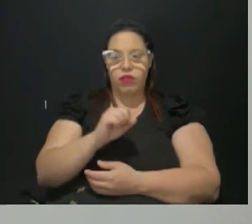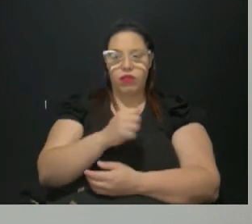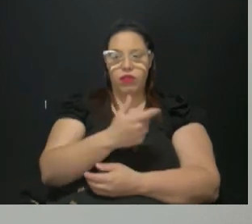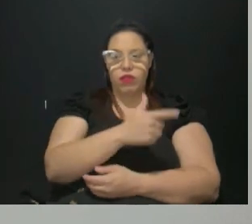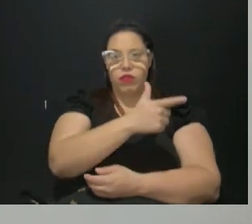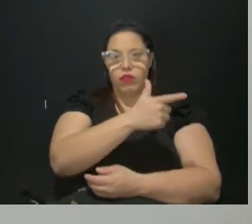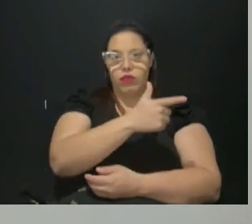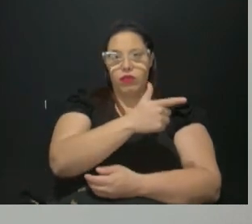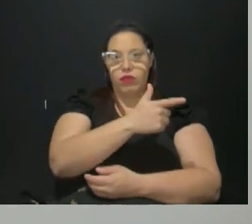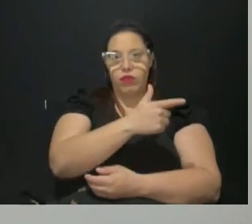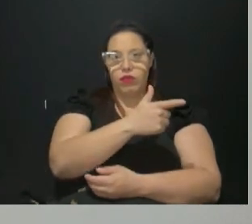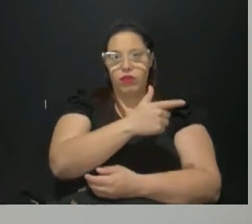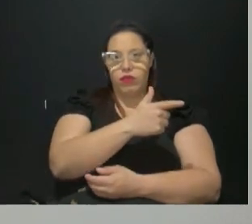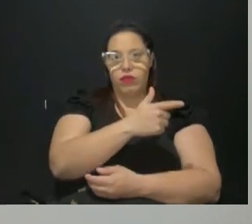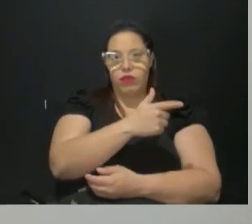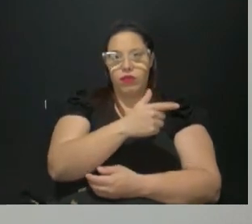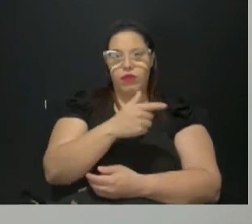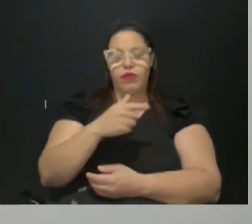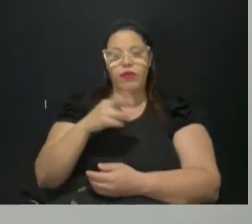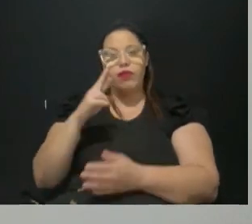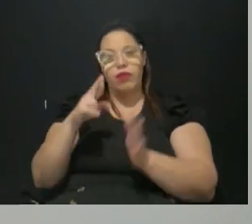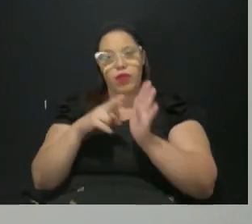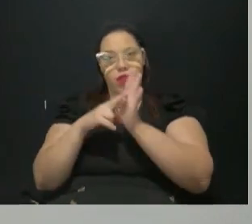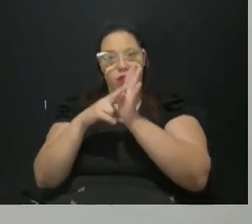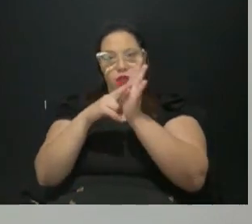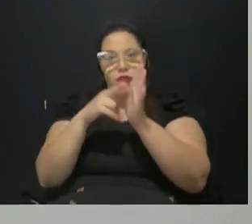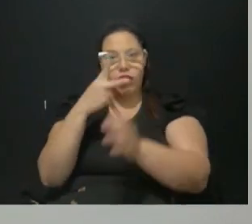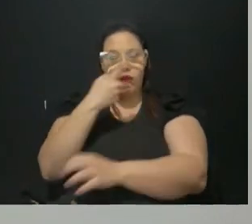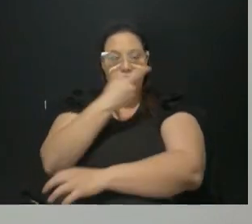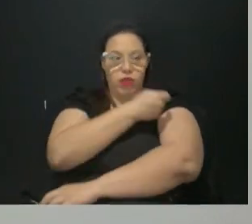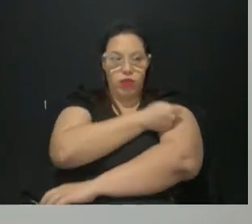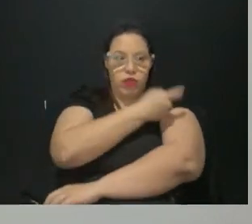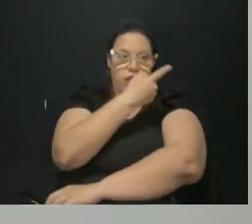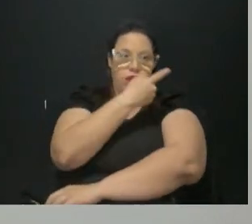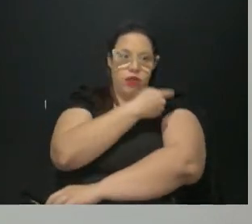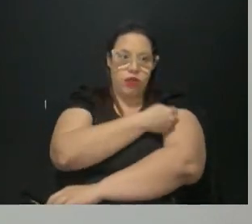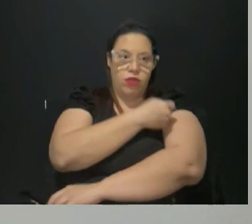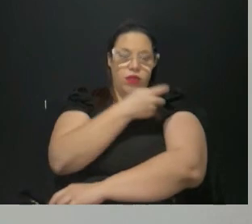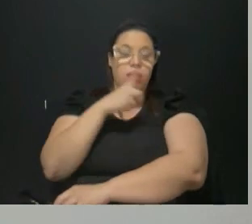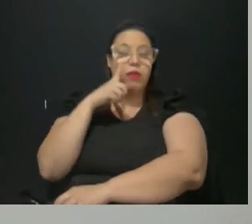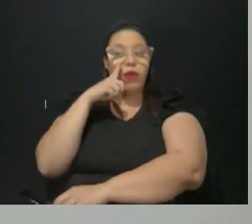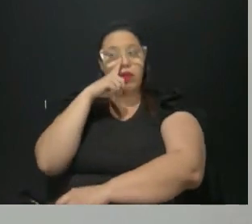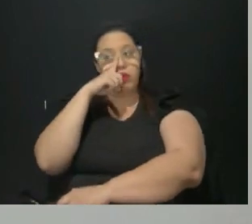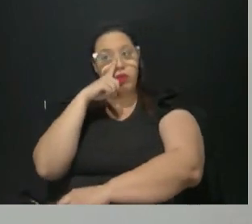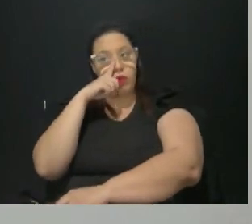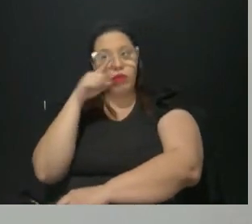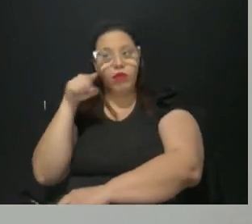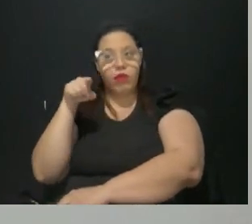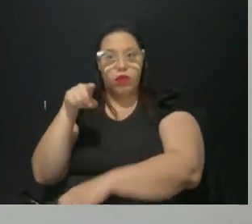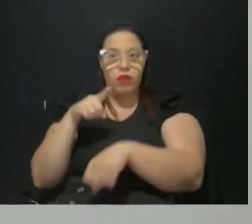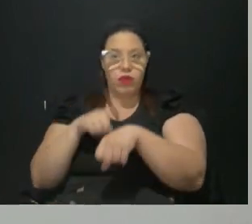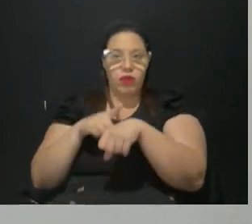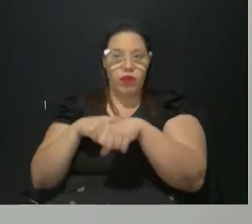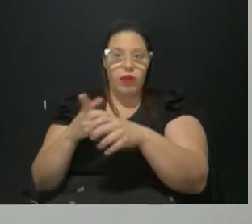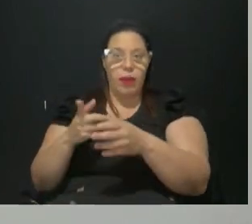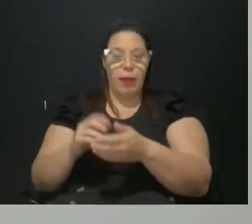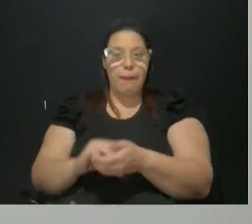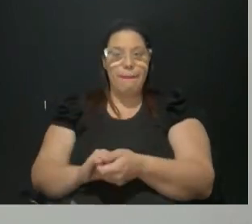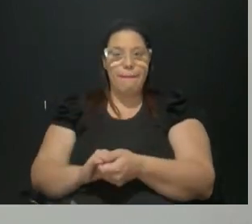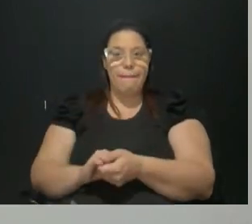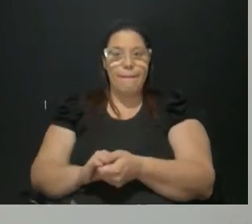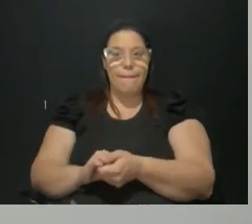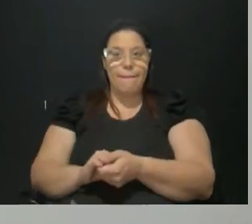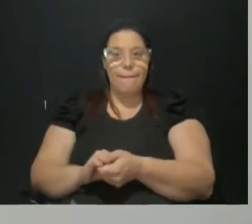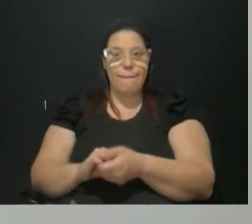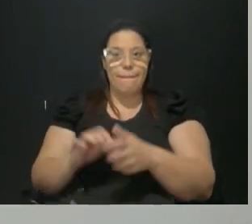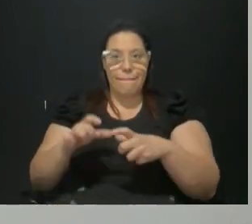2022, houve uma recomendação de tentar vacinar as populações de maior risco. Naquele momento existia que